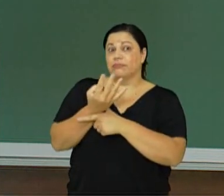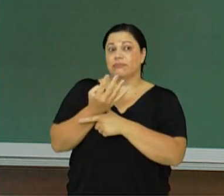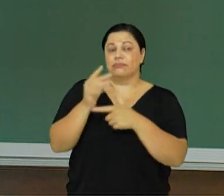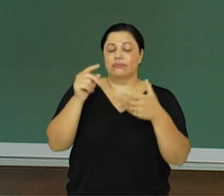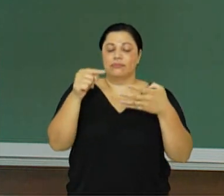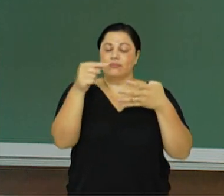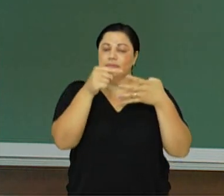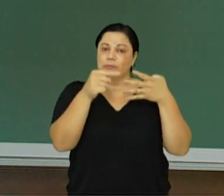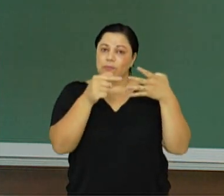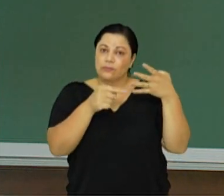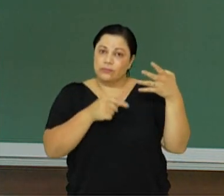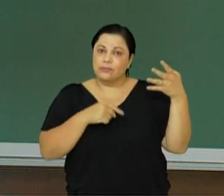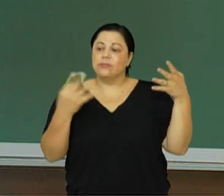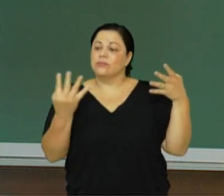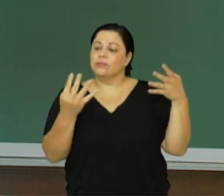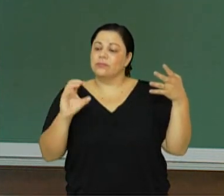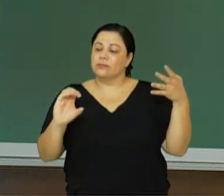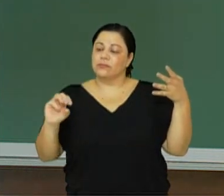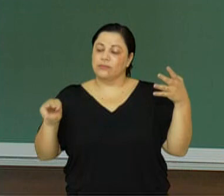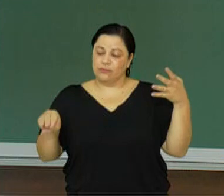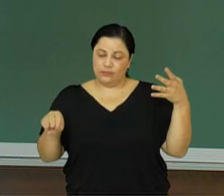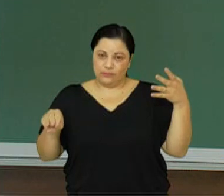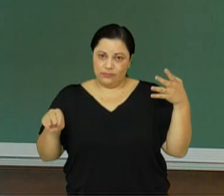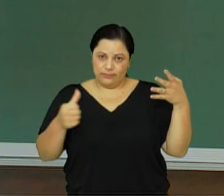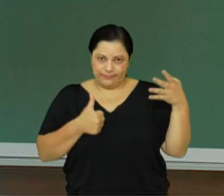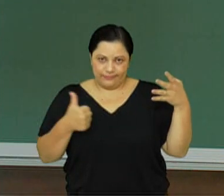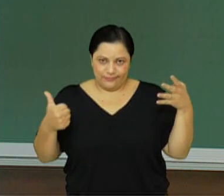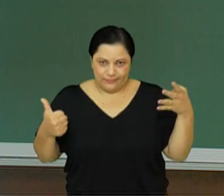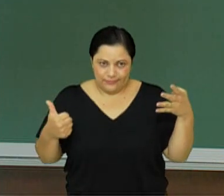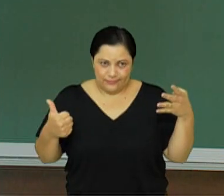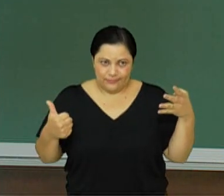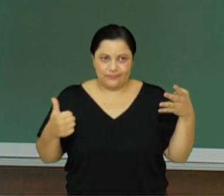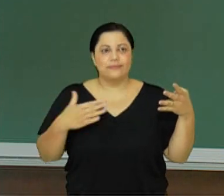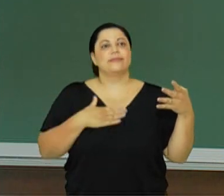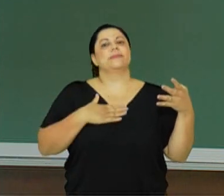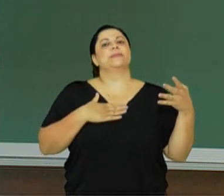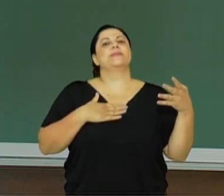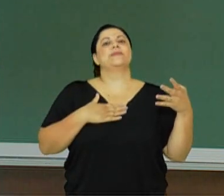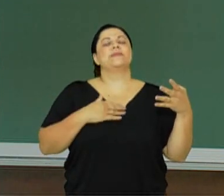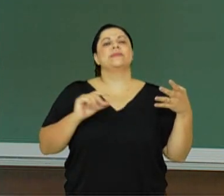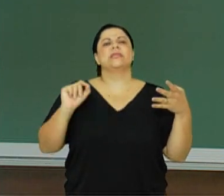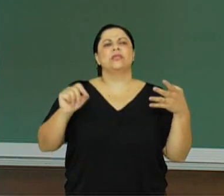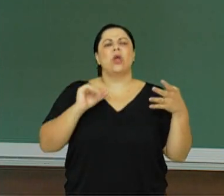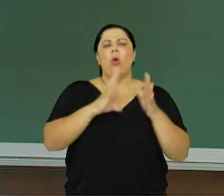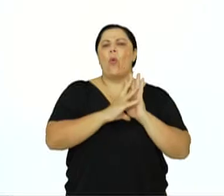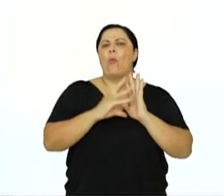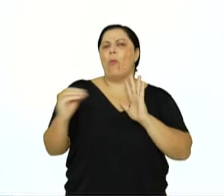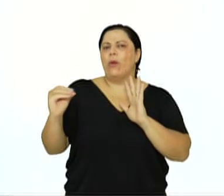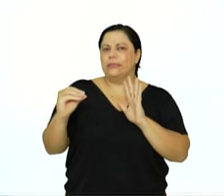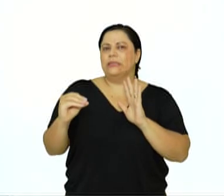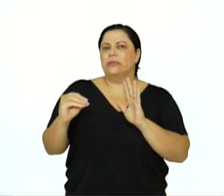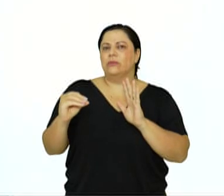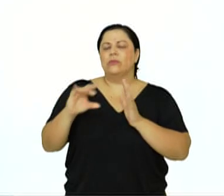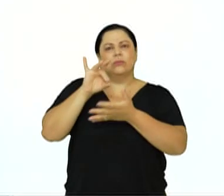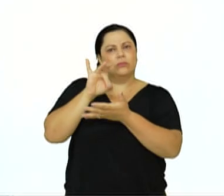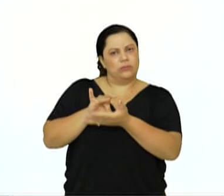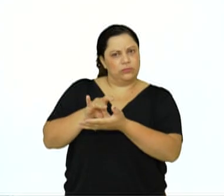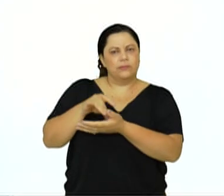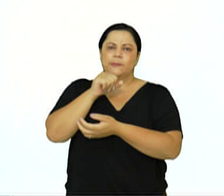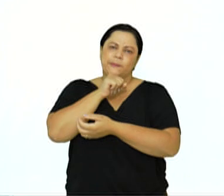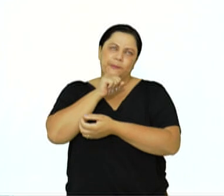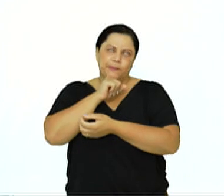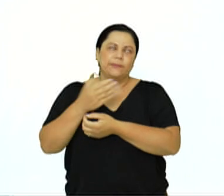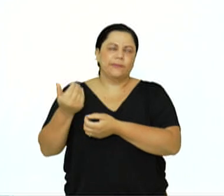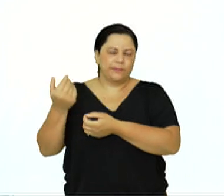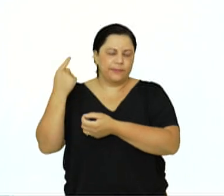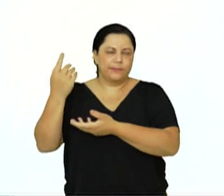ter uma altura de 4 centímetros. Tranquilo? Bem, então nós vamos ter o modelo original aqui, que foi chamado modelo antigo, a